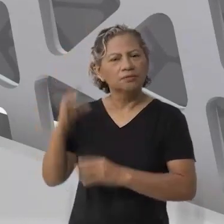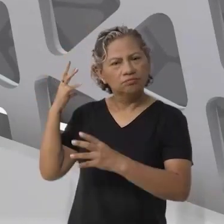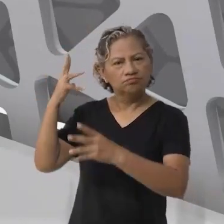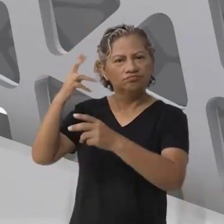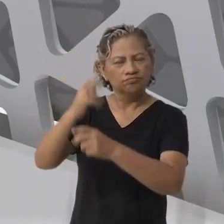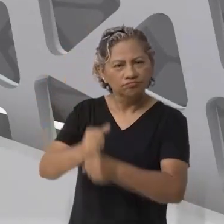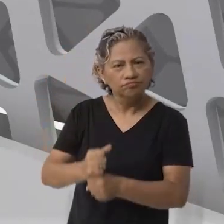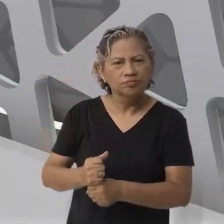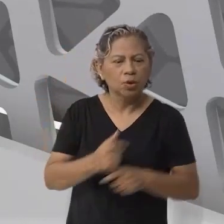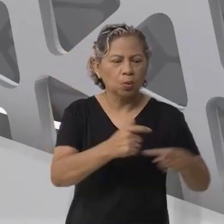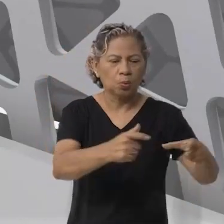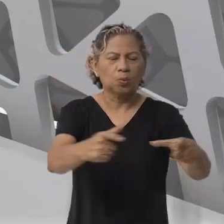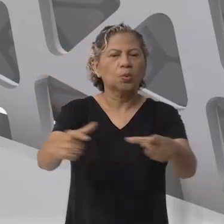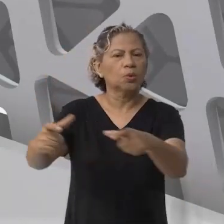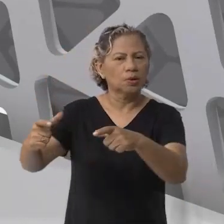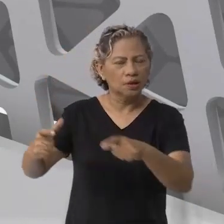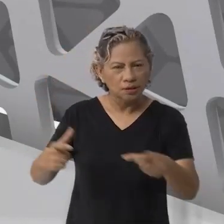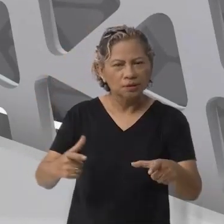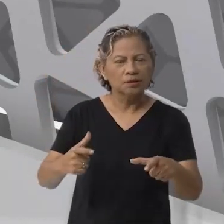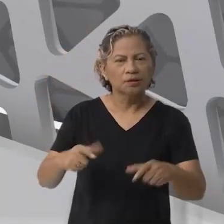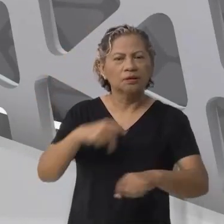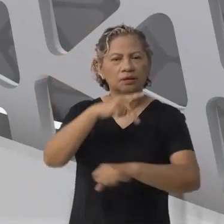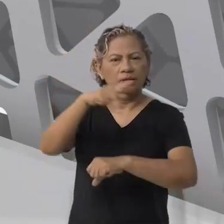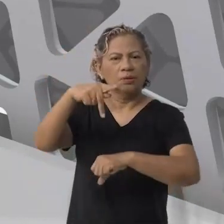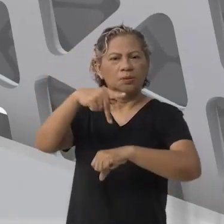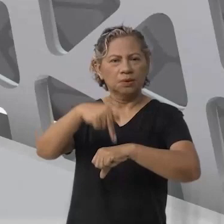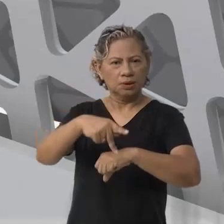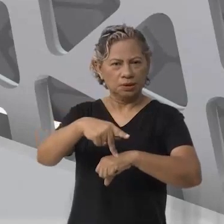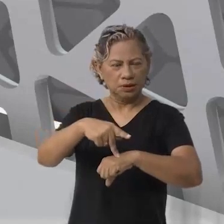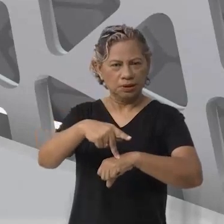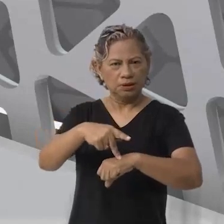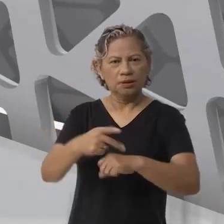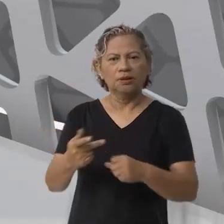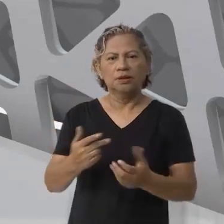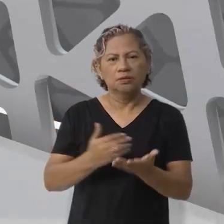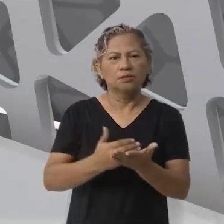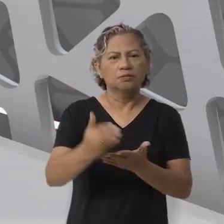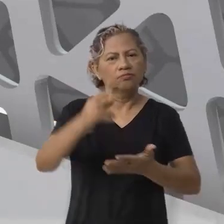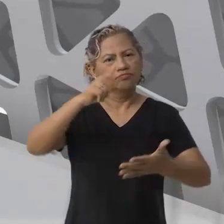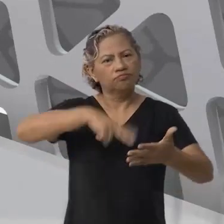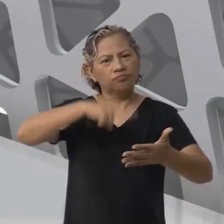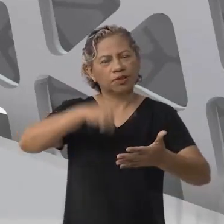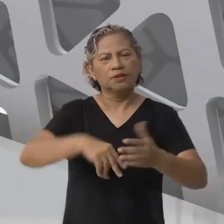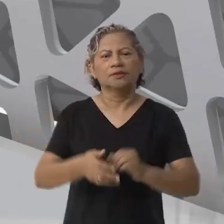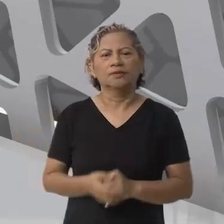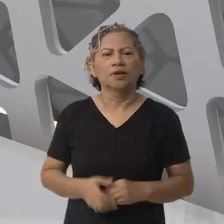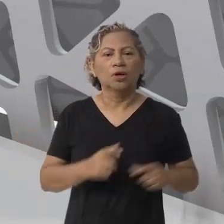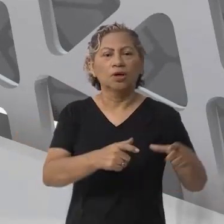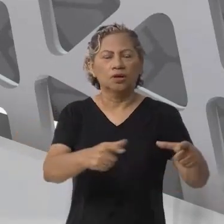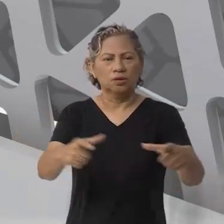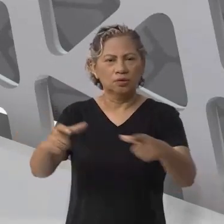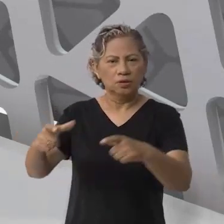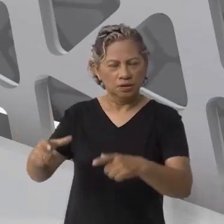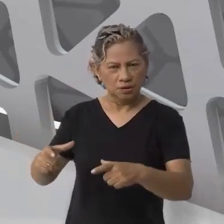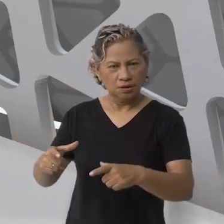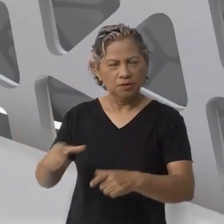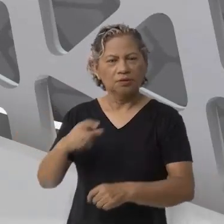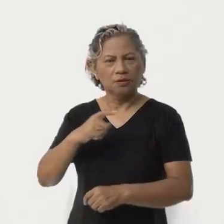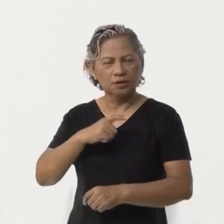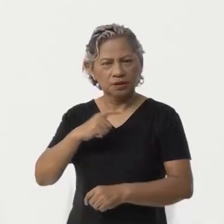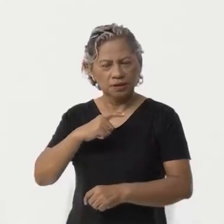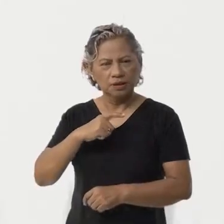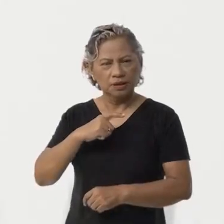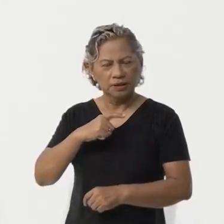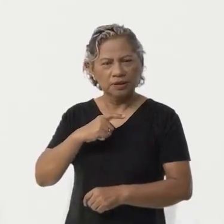da localização do nosso país. Então para isso vamos iniciar a leitura. Então, a localização quanto aos